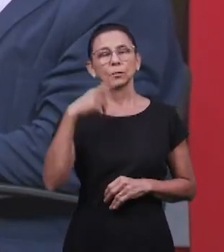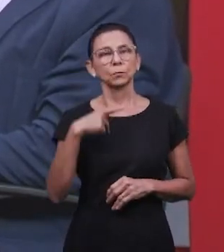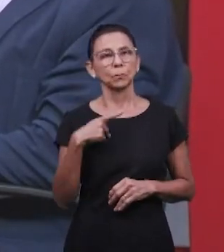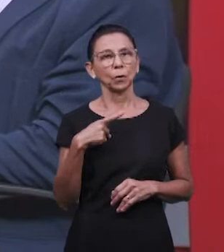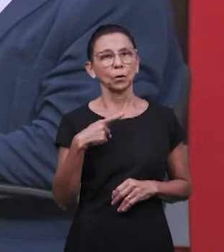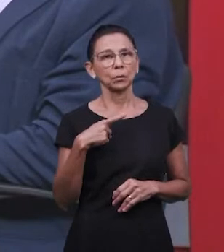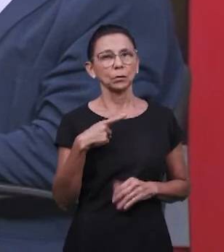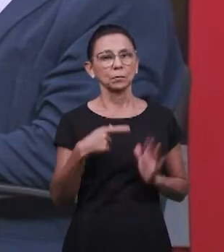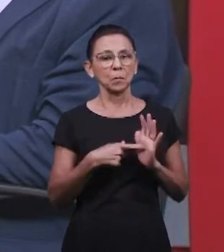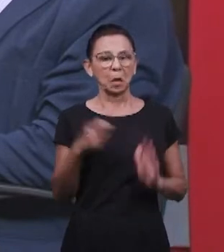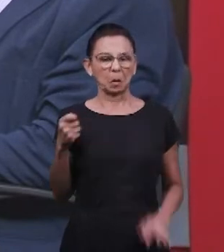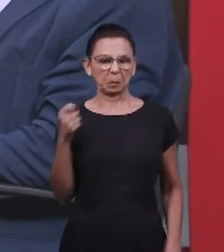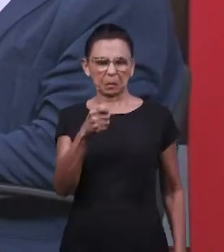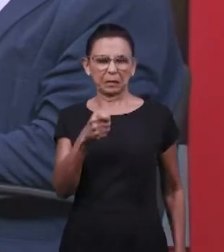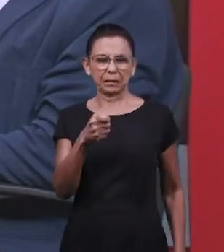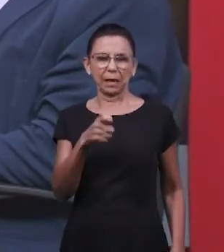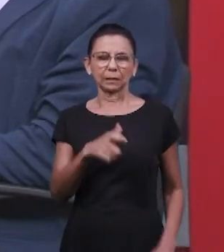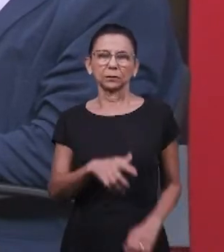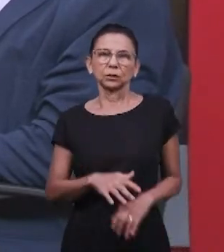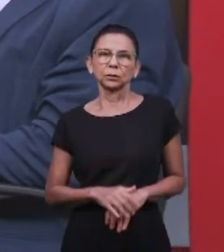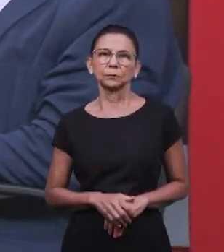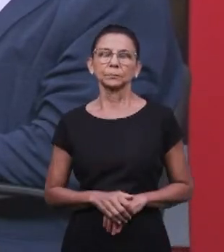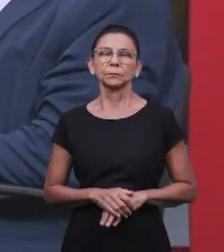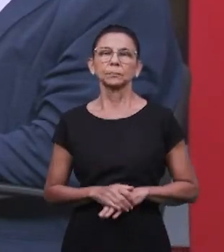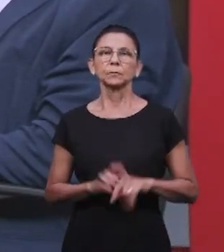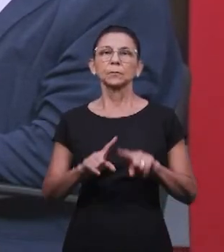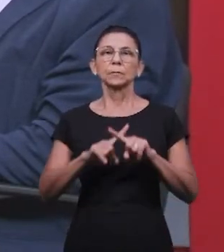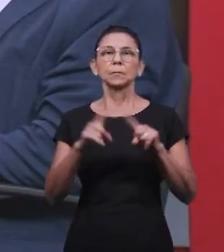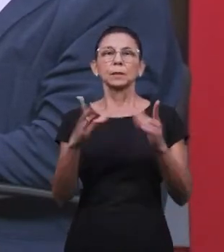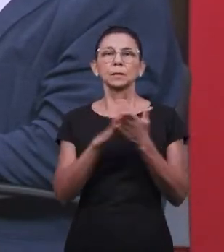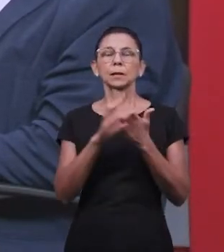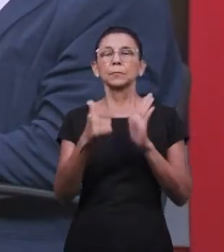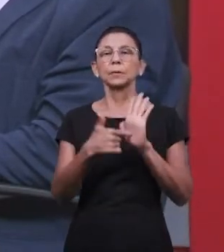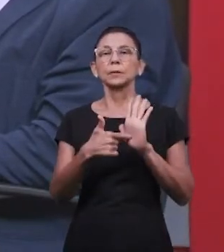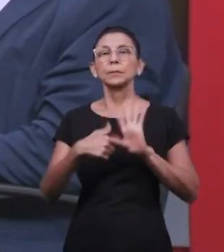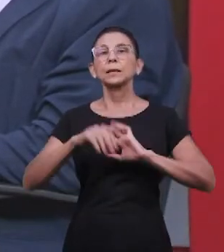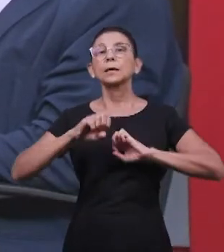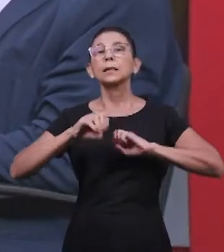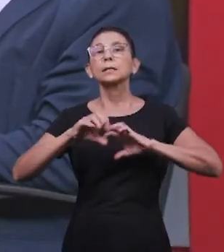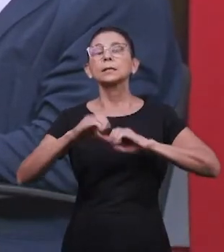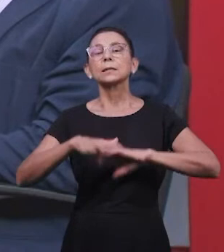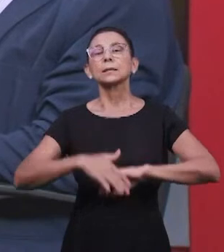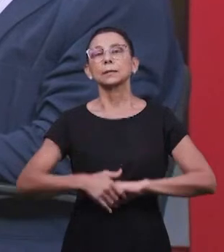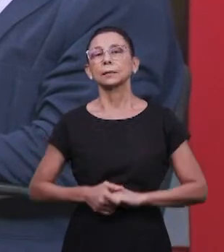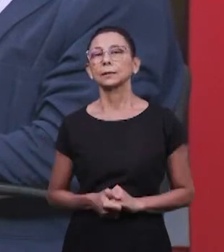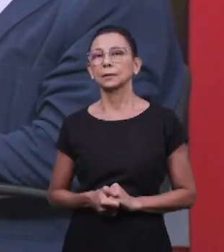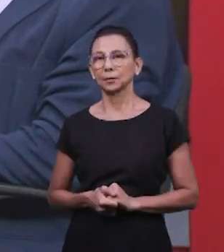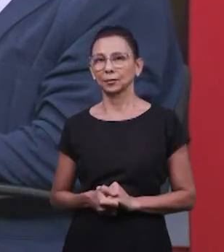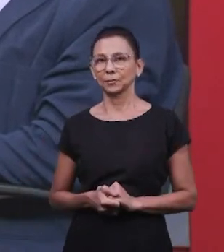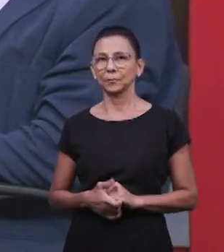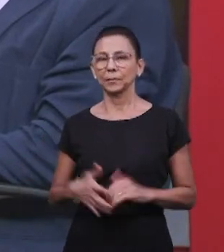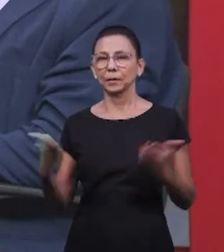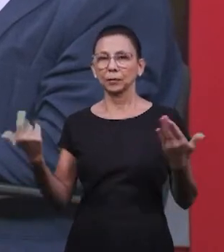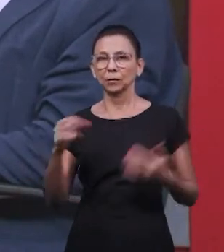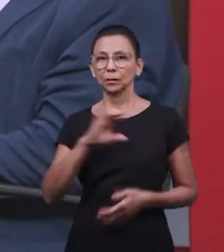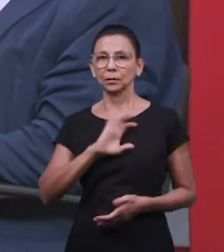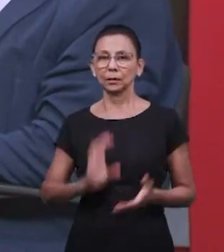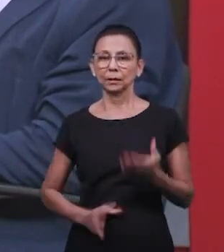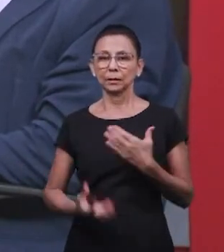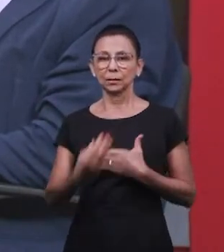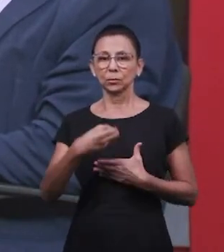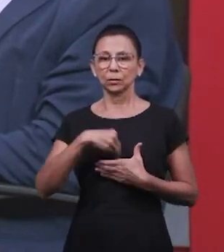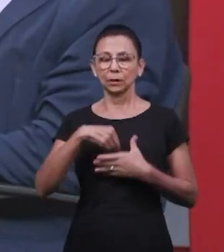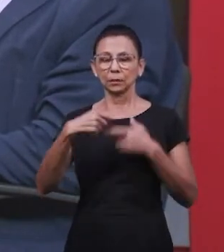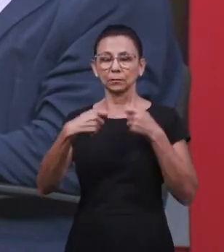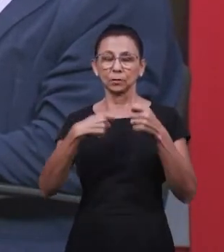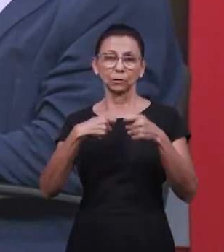já registrava, quando Paulo diz, não sou eu mais quem vive, mas Cristo vive em mim. Então, Cristo